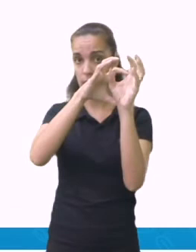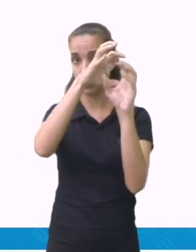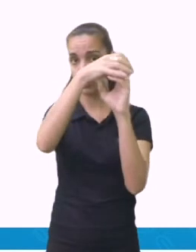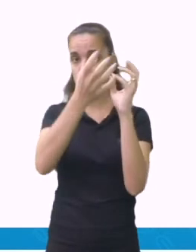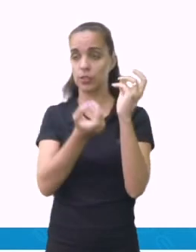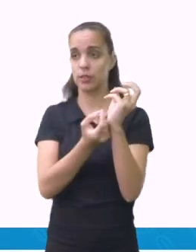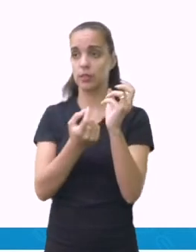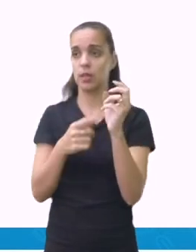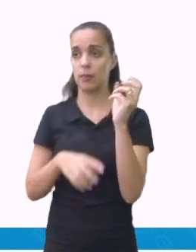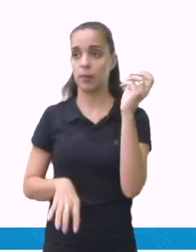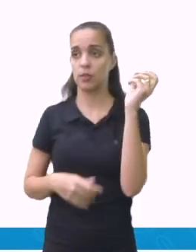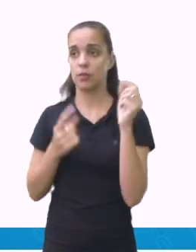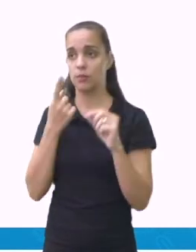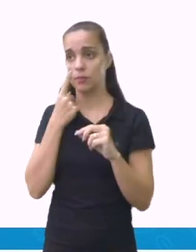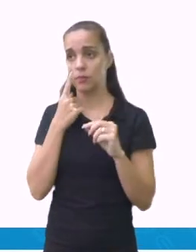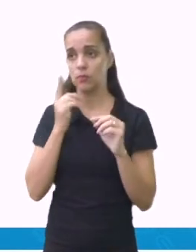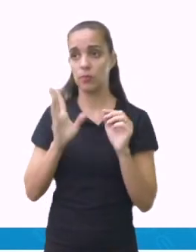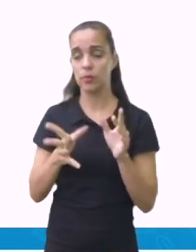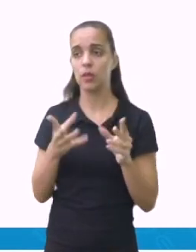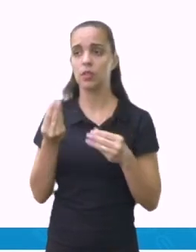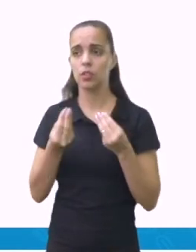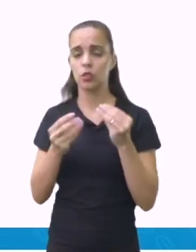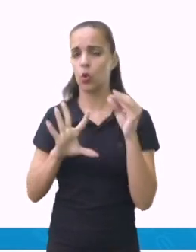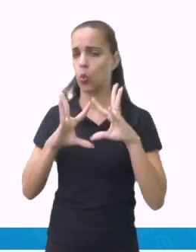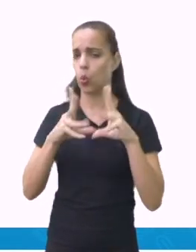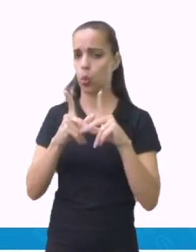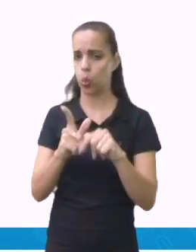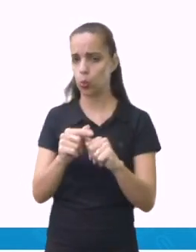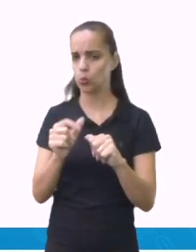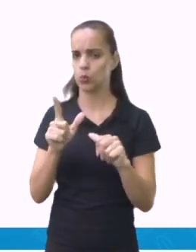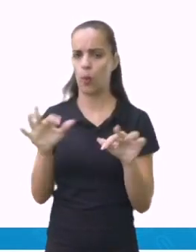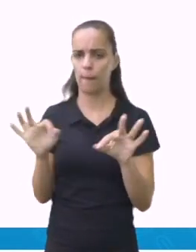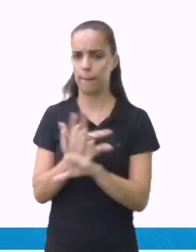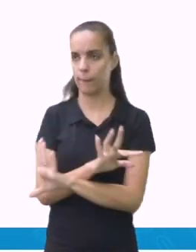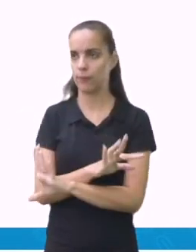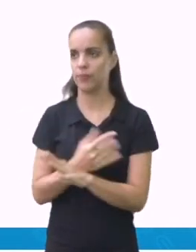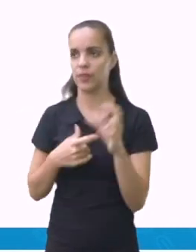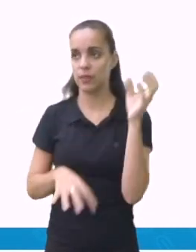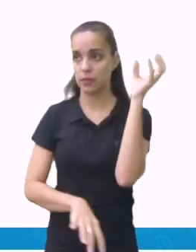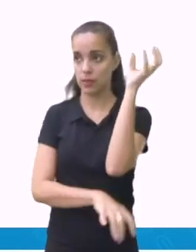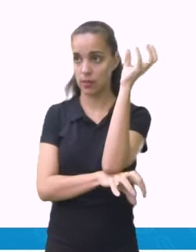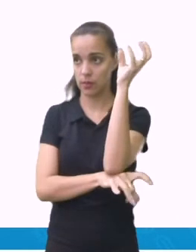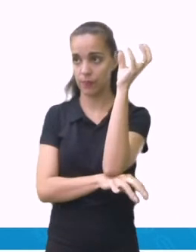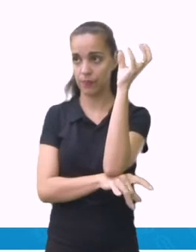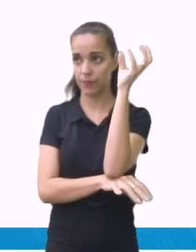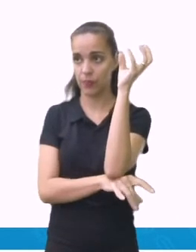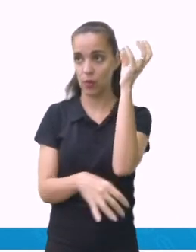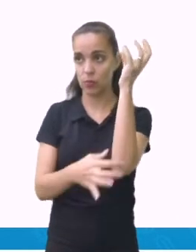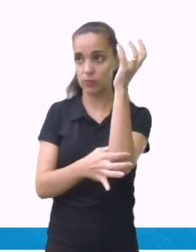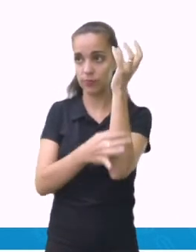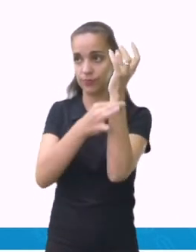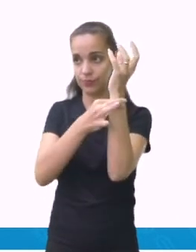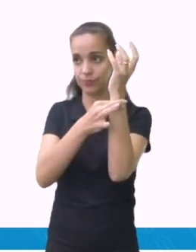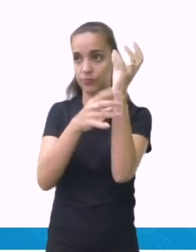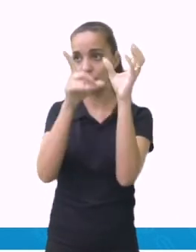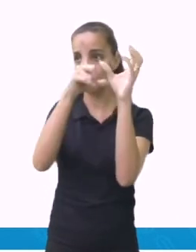plantas, especificamente de plantas completas, tendo raiz,